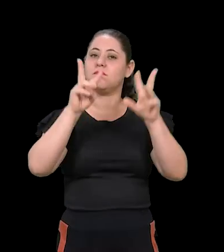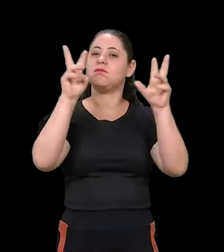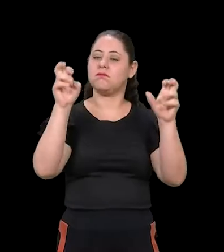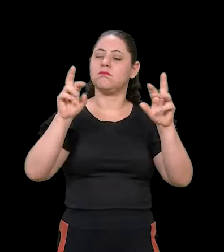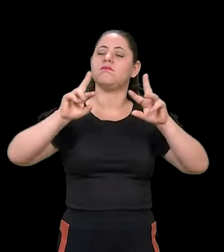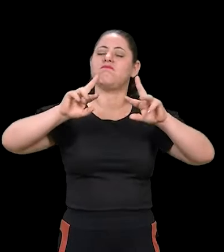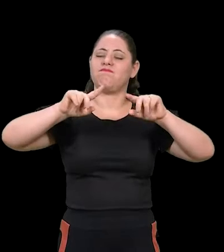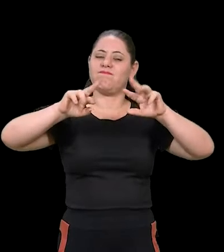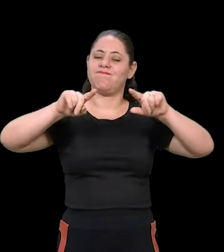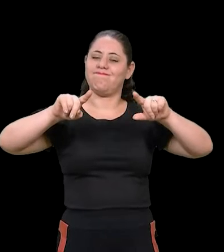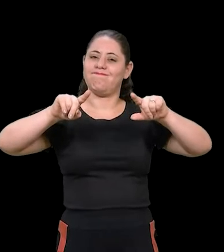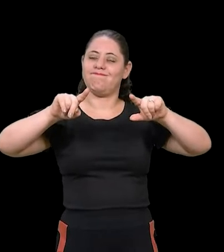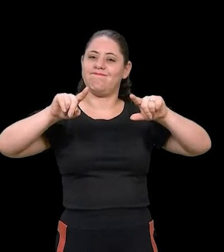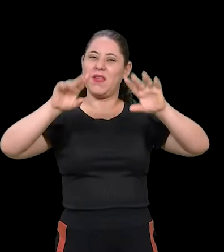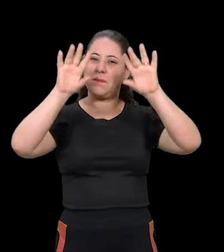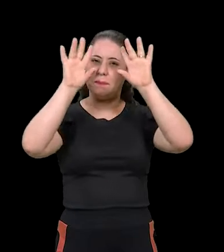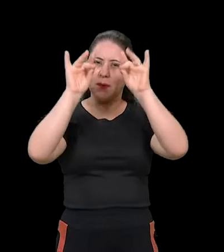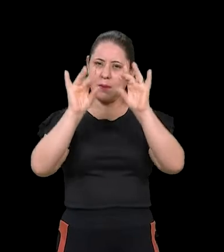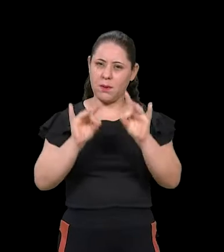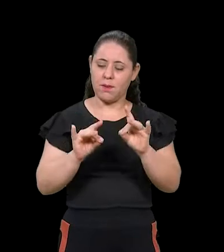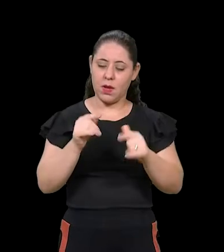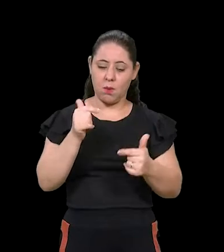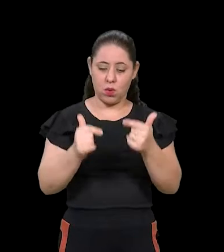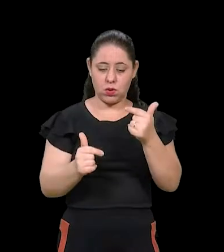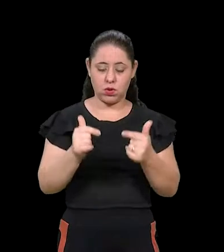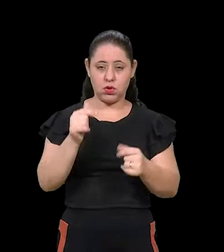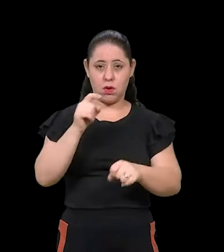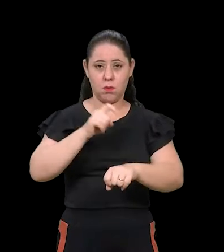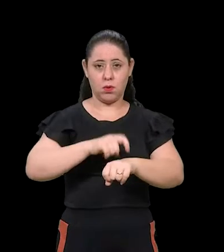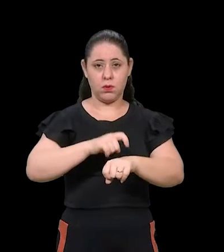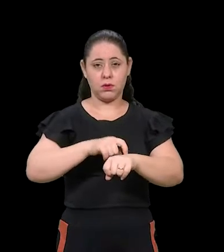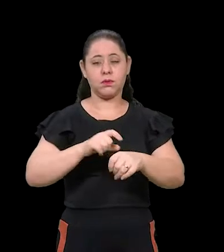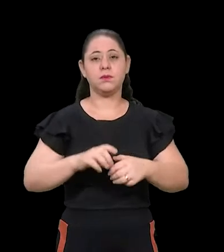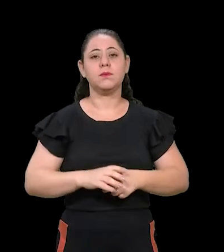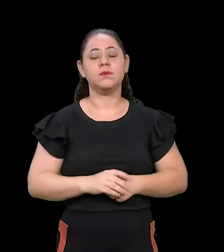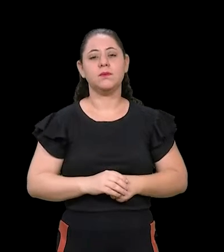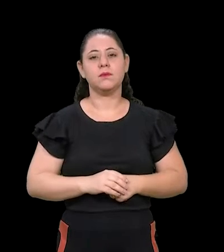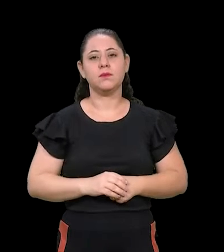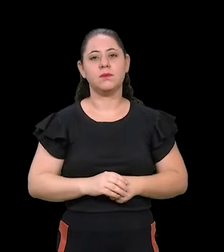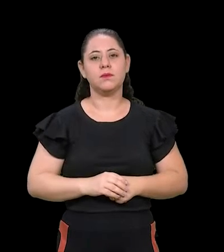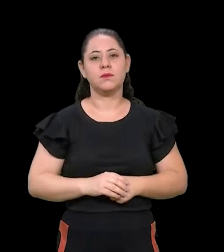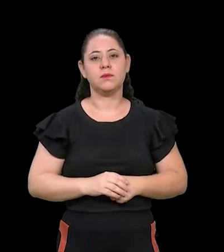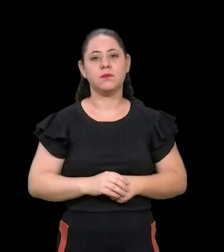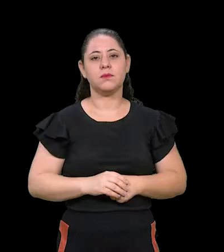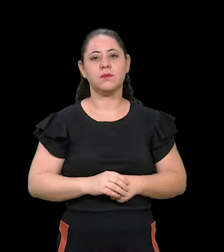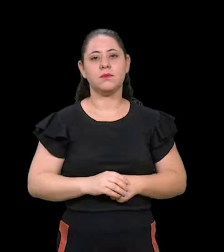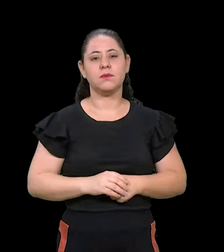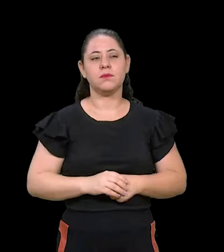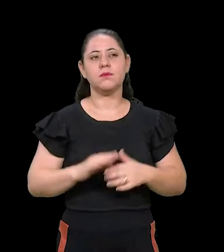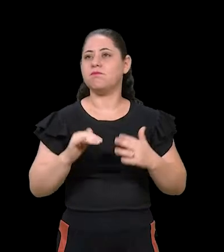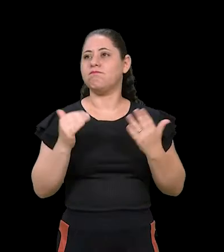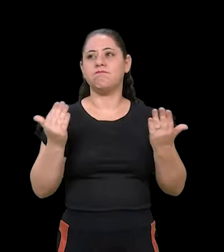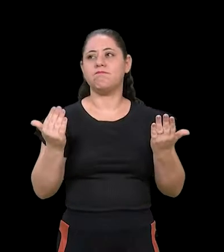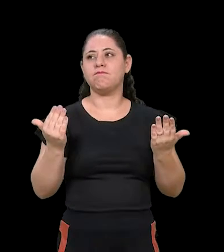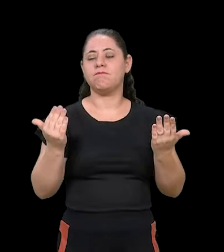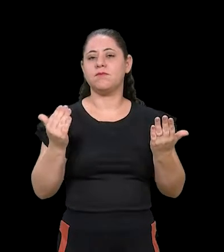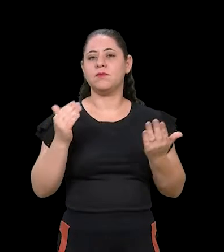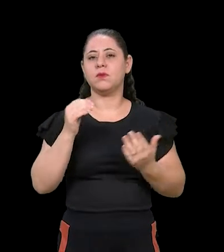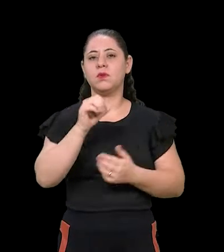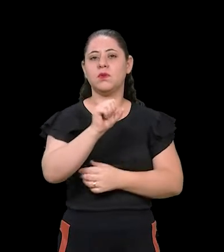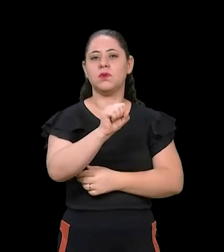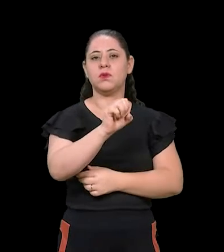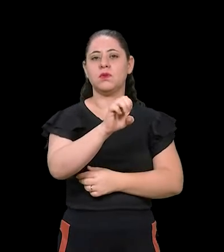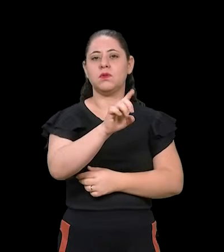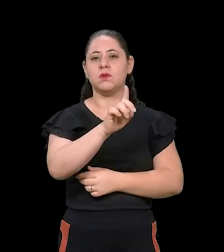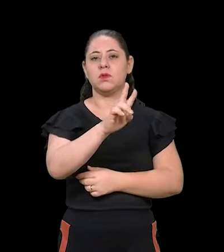política sempre é um momento, né? Foi ali um momento, lembro quando o Sérgio